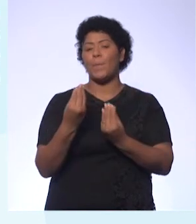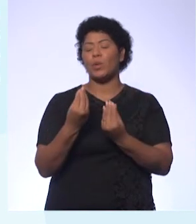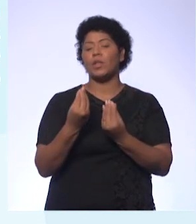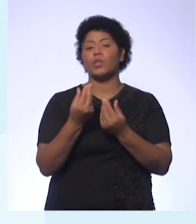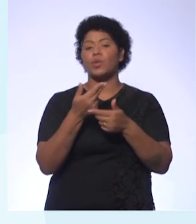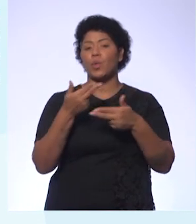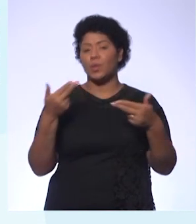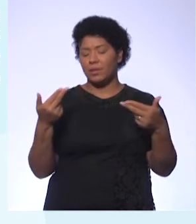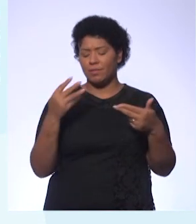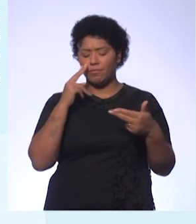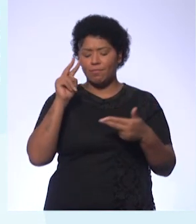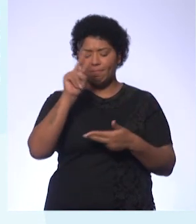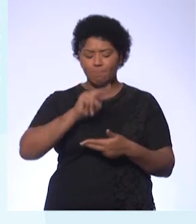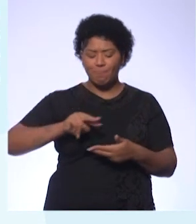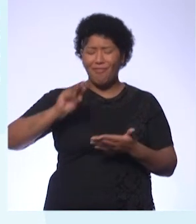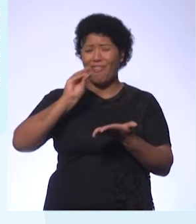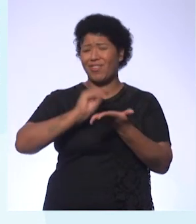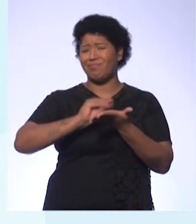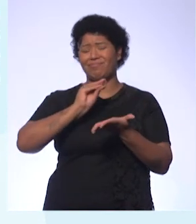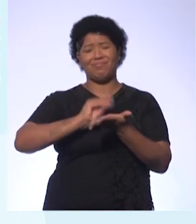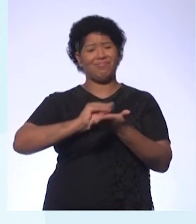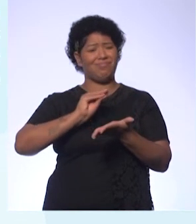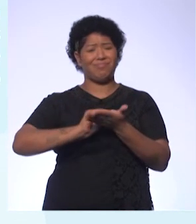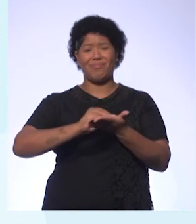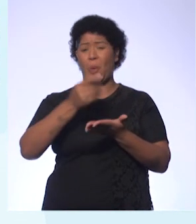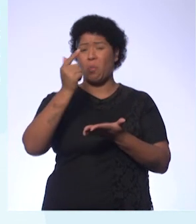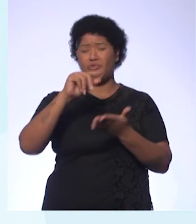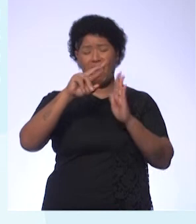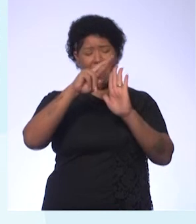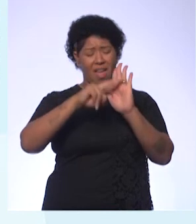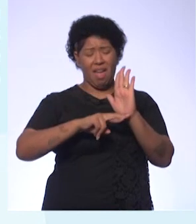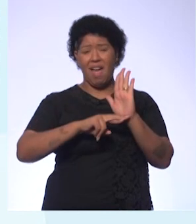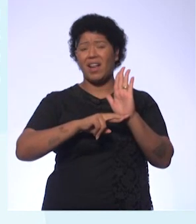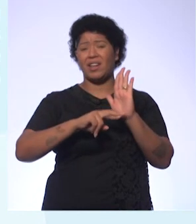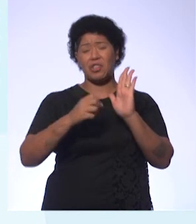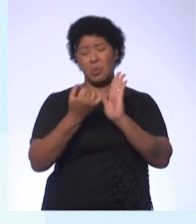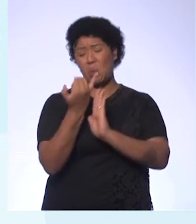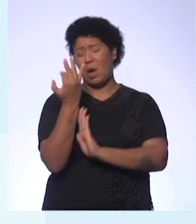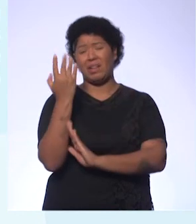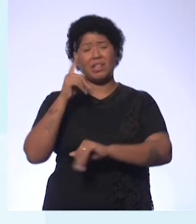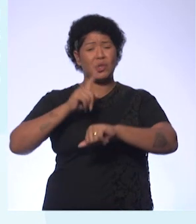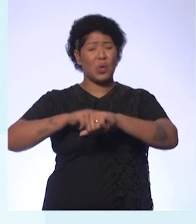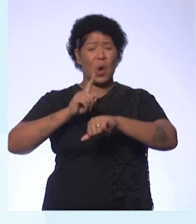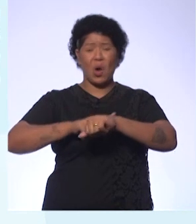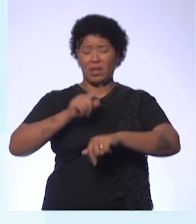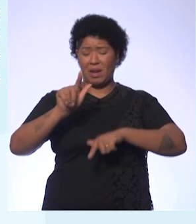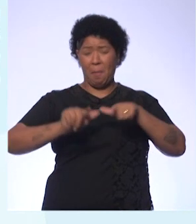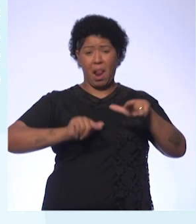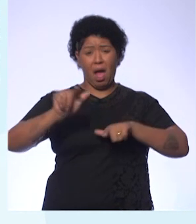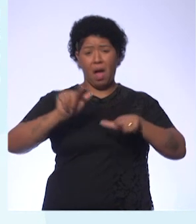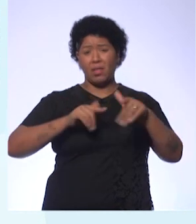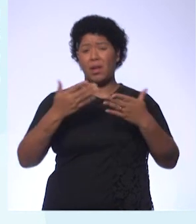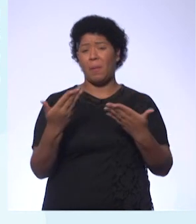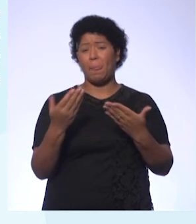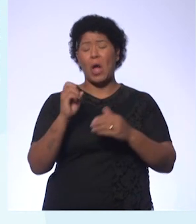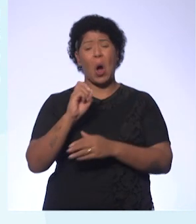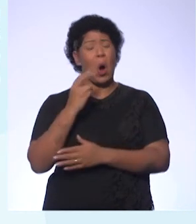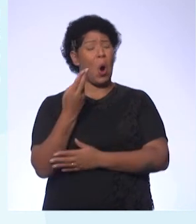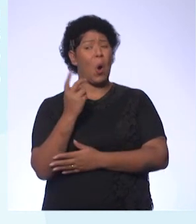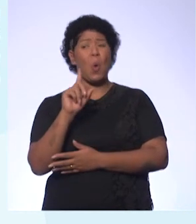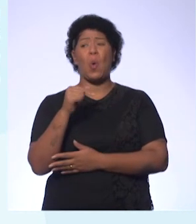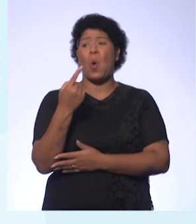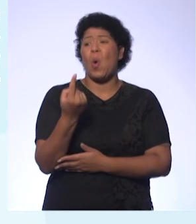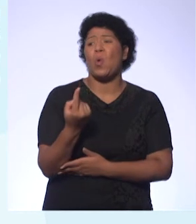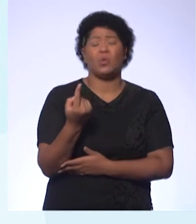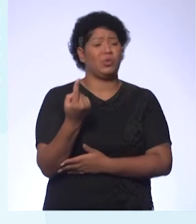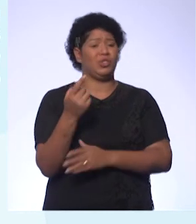eram precárias. Não havia regulamentação sobre a quantidade de horas a serem trabalhadas ou qualquer outra